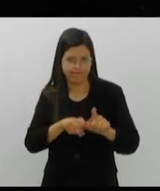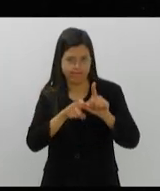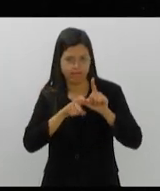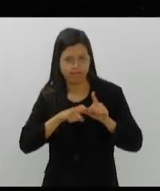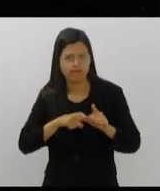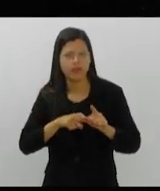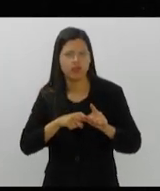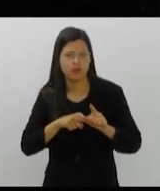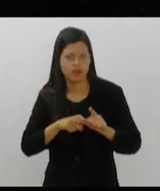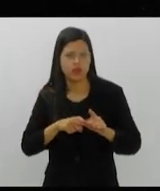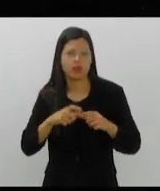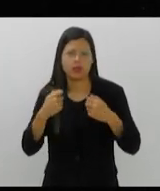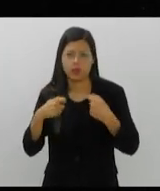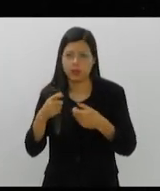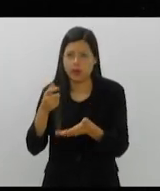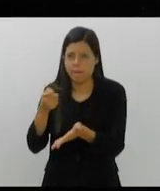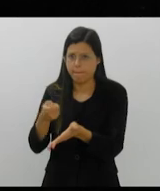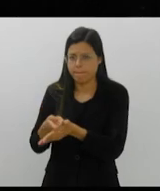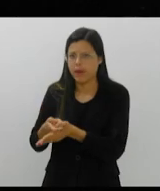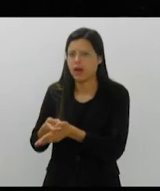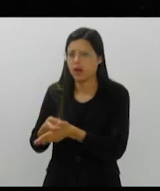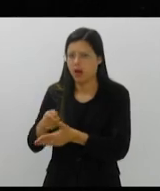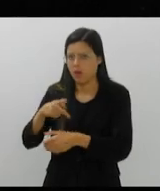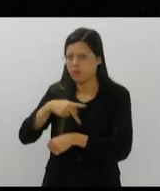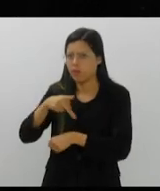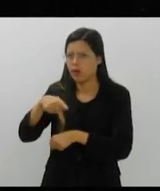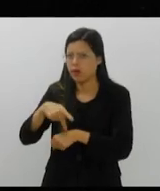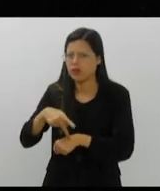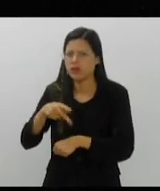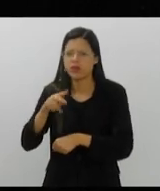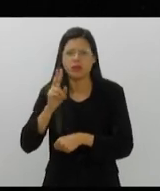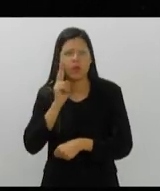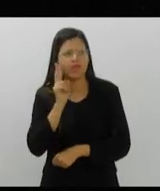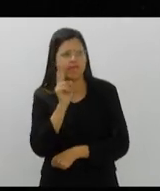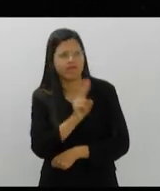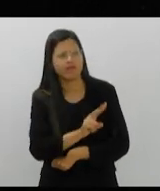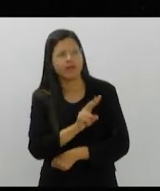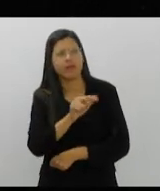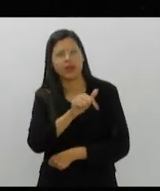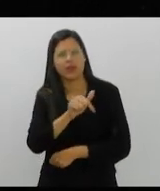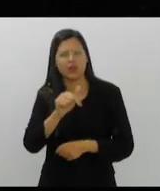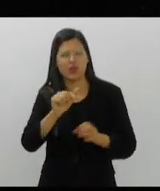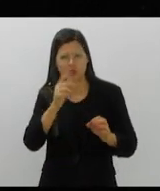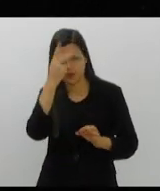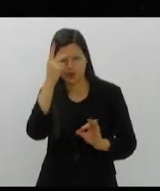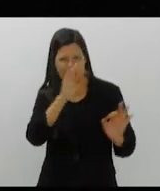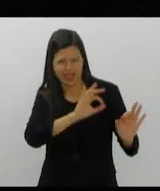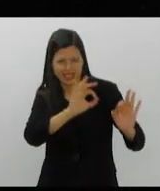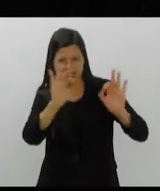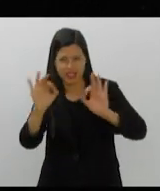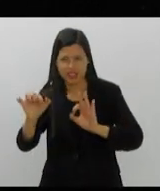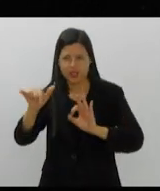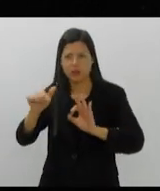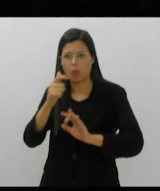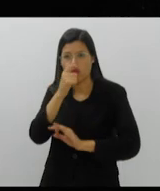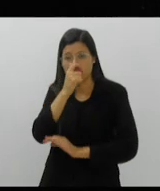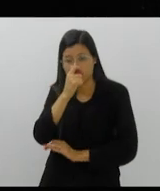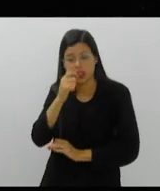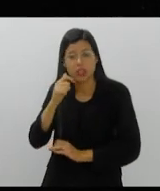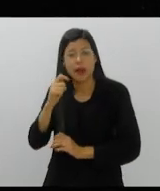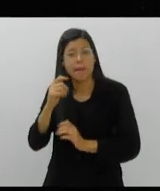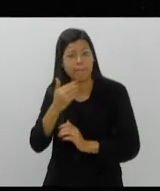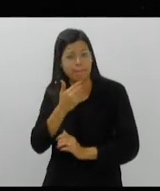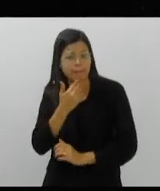à União, e eu vejo essas galerias cheias diariamente, com justas